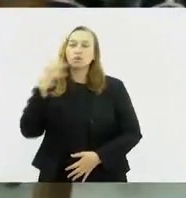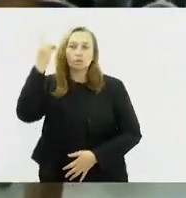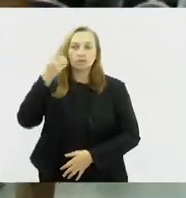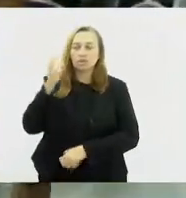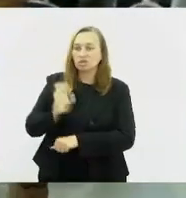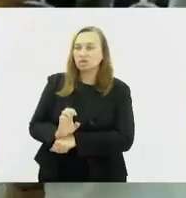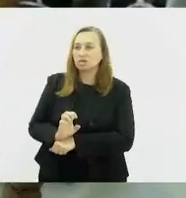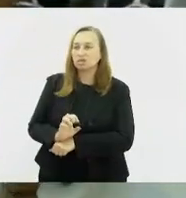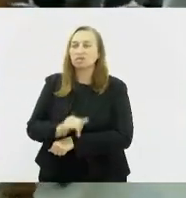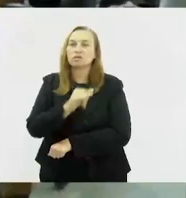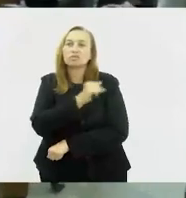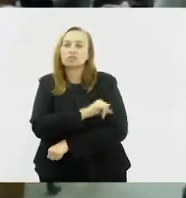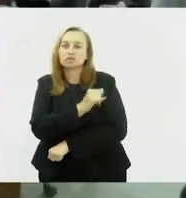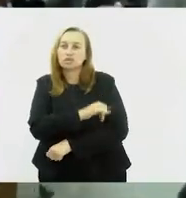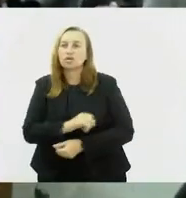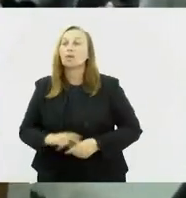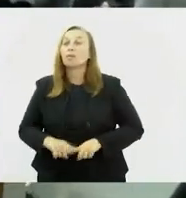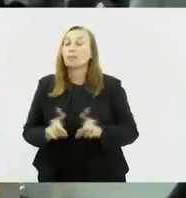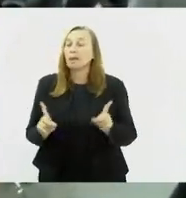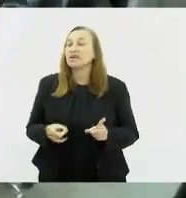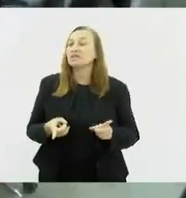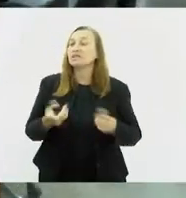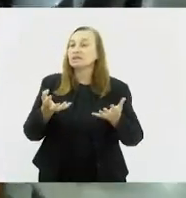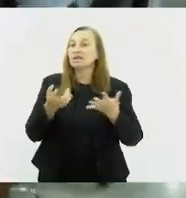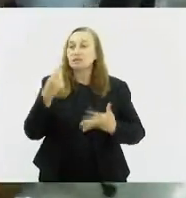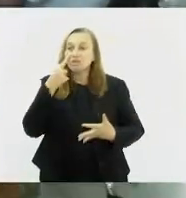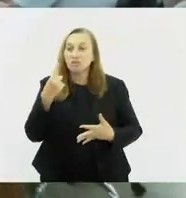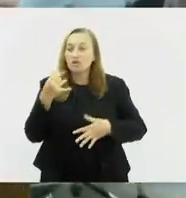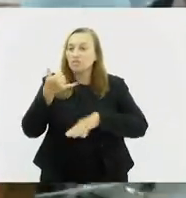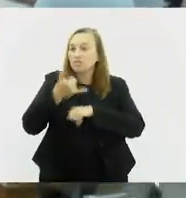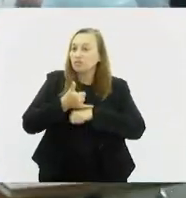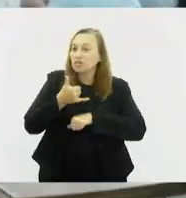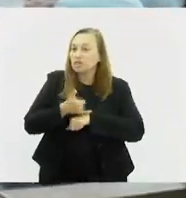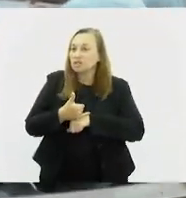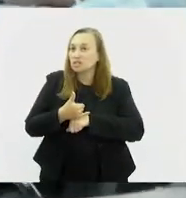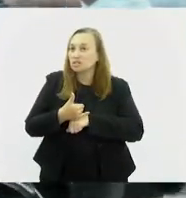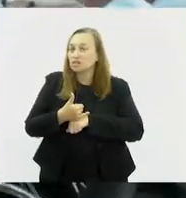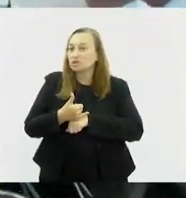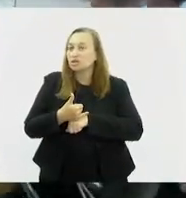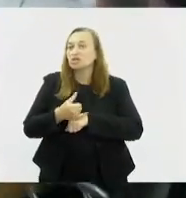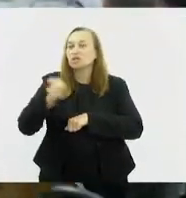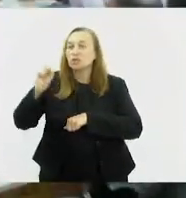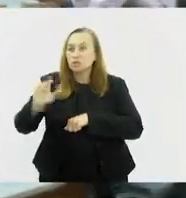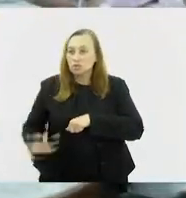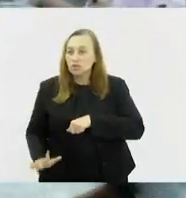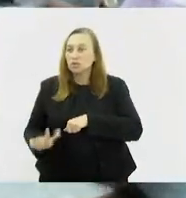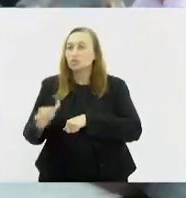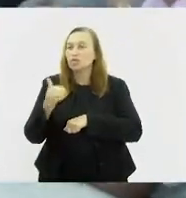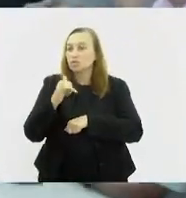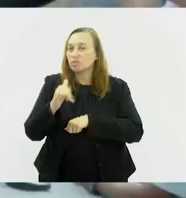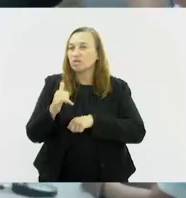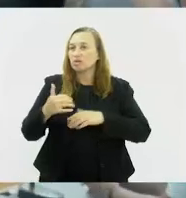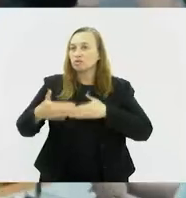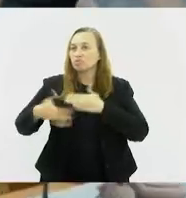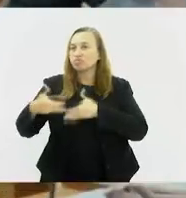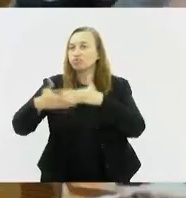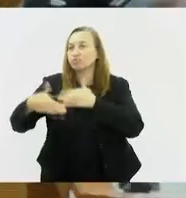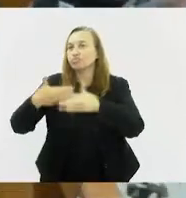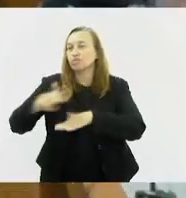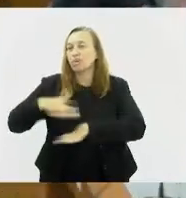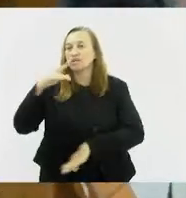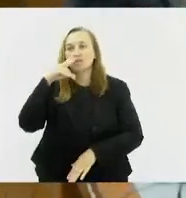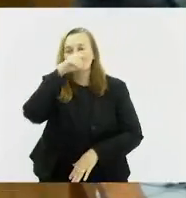Rio de Janeiro todo, mas queremos ver Volta Redonda e o Sul Fluminense avançando e mais forte. Então, o